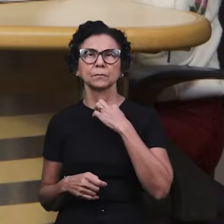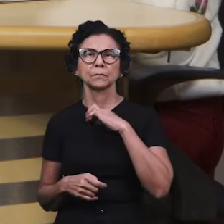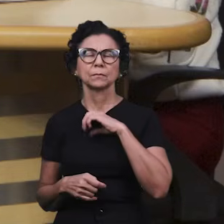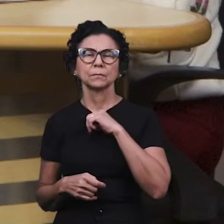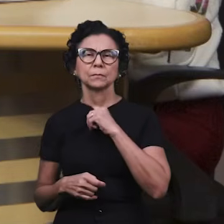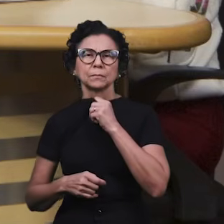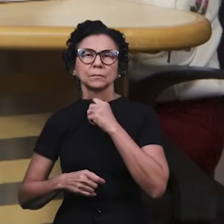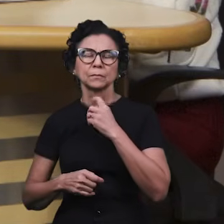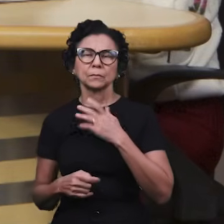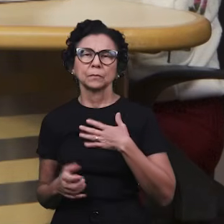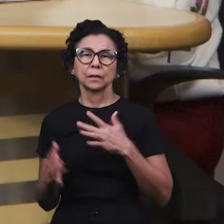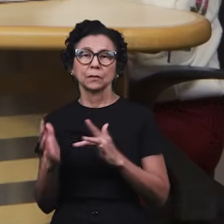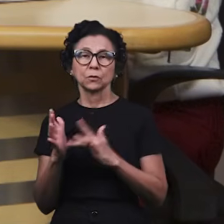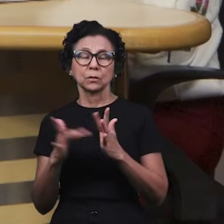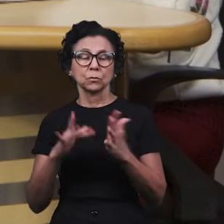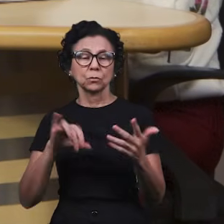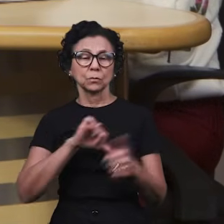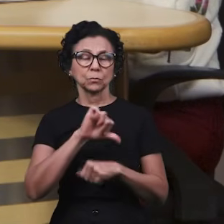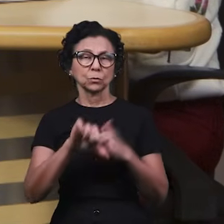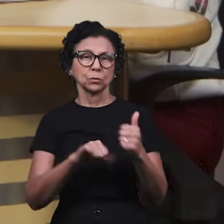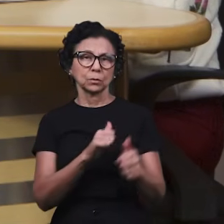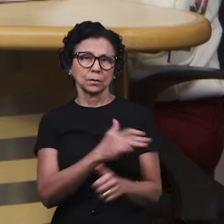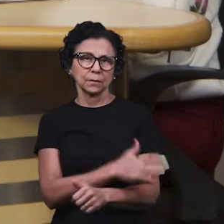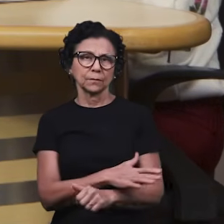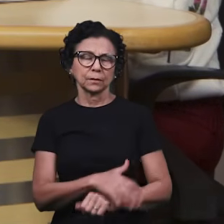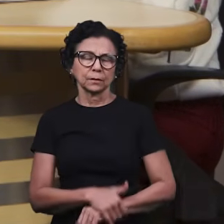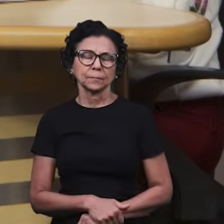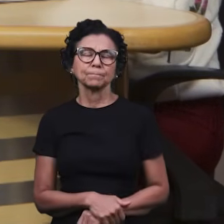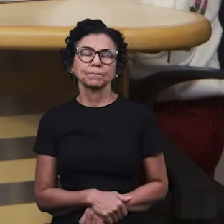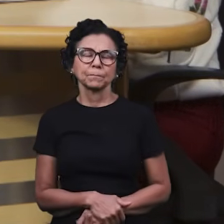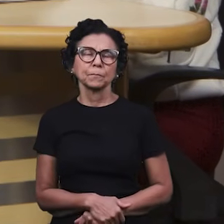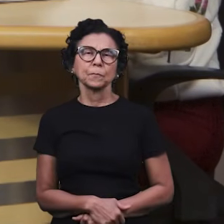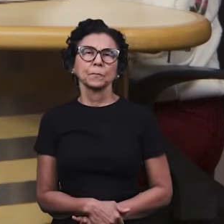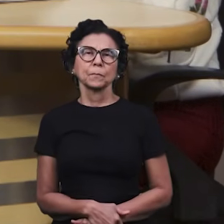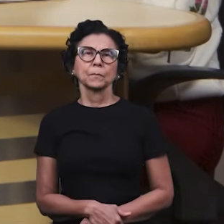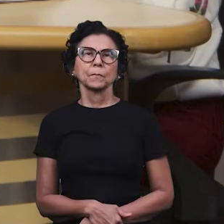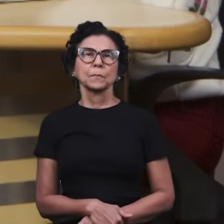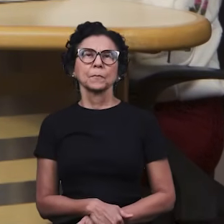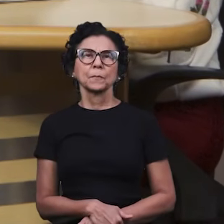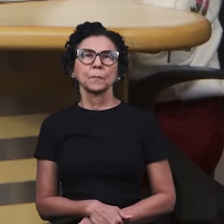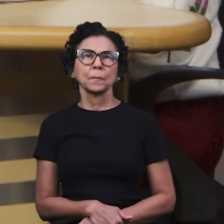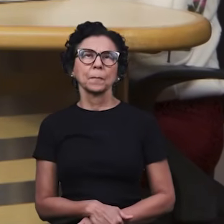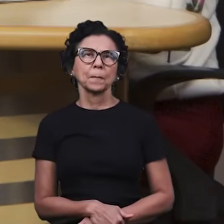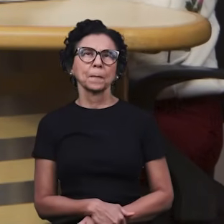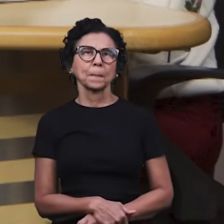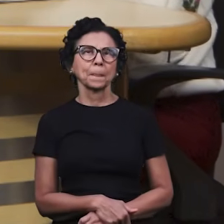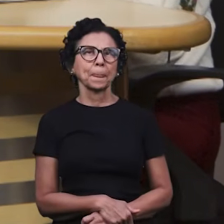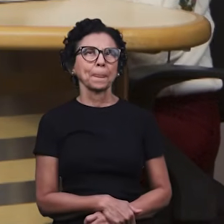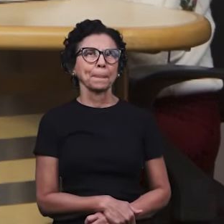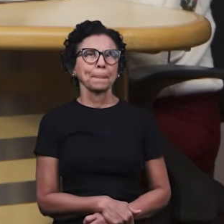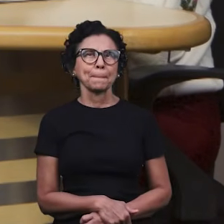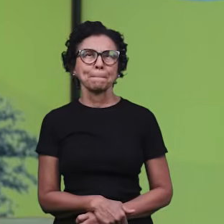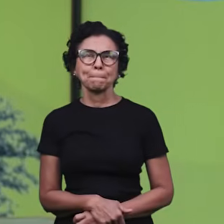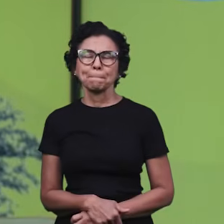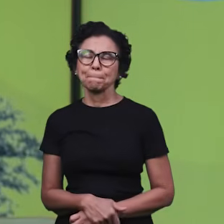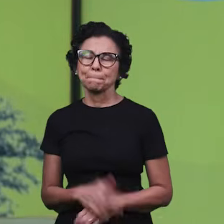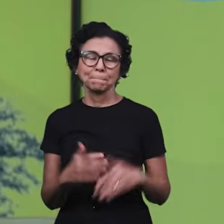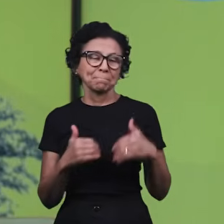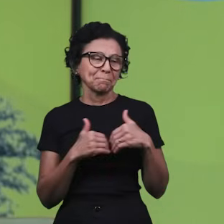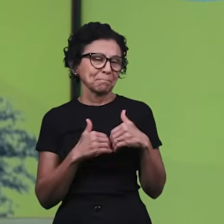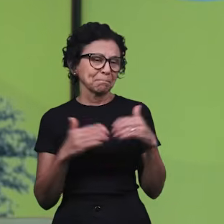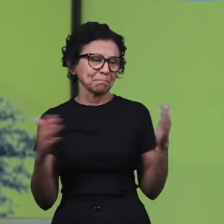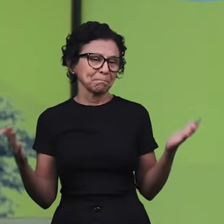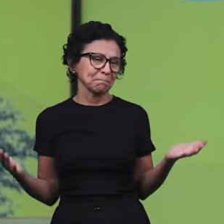maravilhosa que mudou a nossa vida e ainda mudará a vida de muitos, né? Exatamente. Nós temos que só dispor o nosso coração e